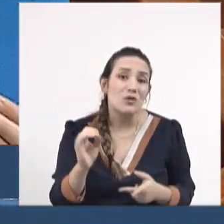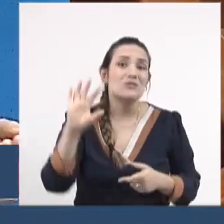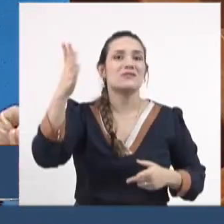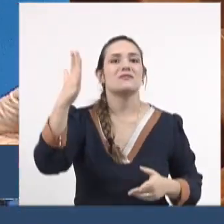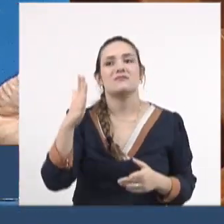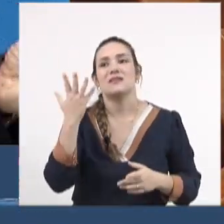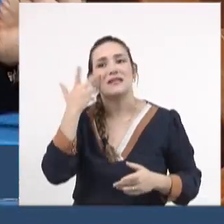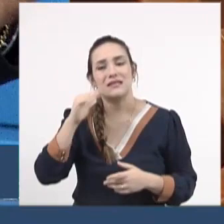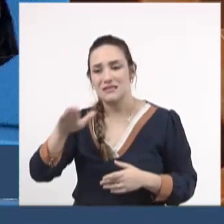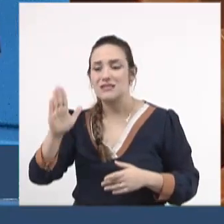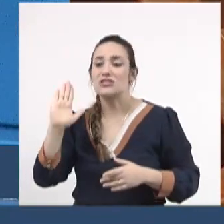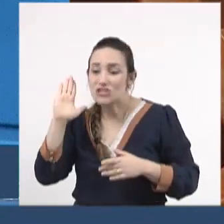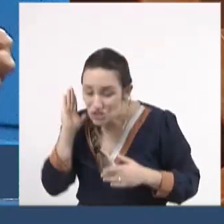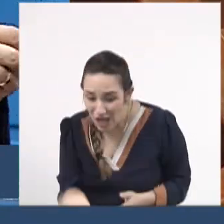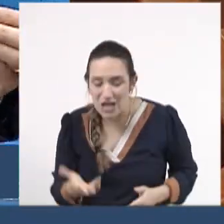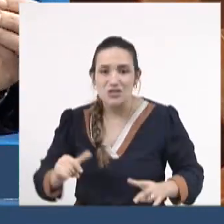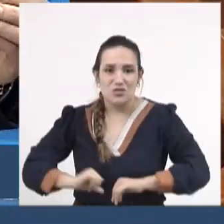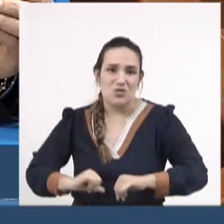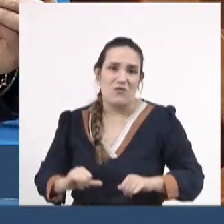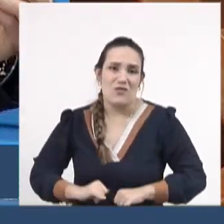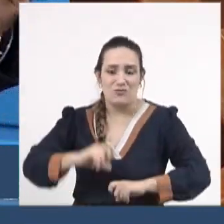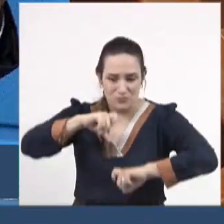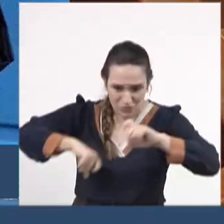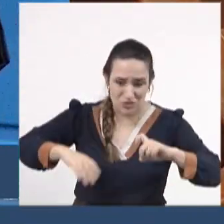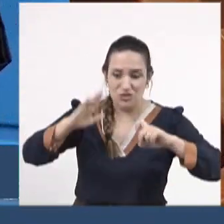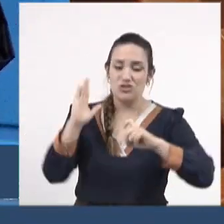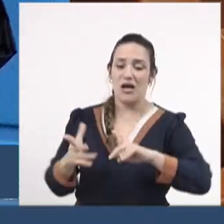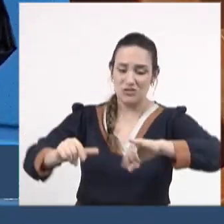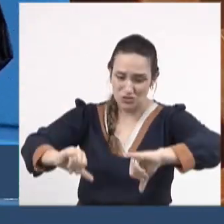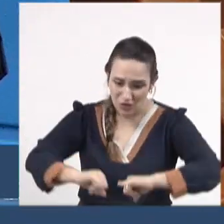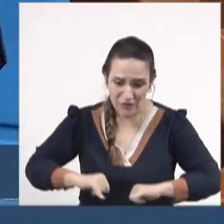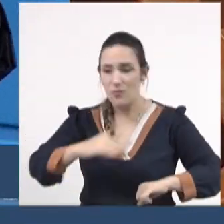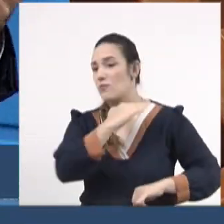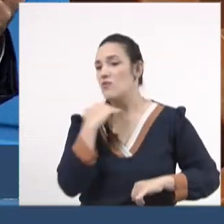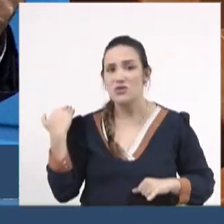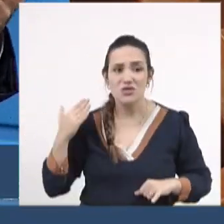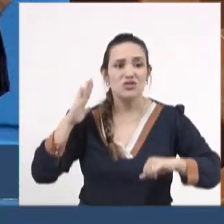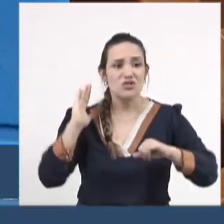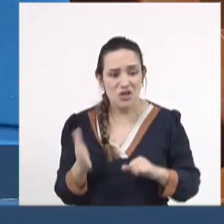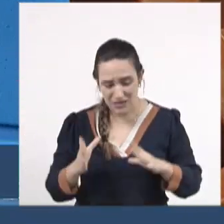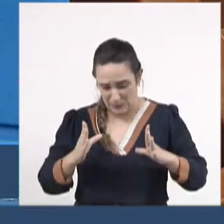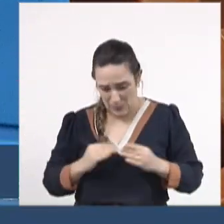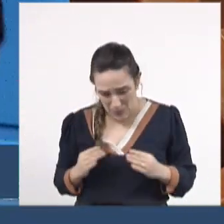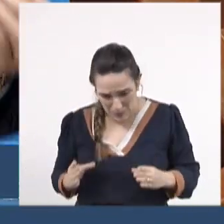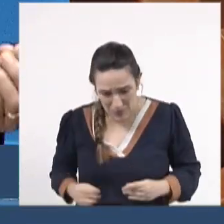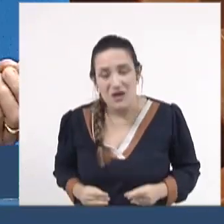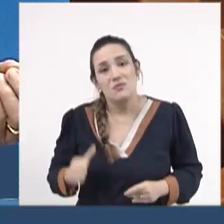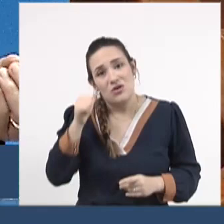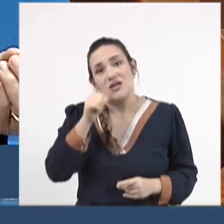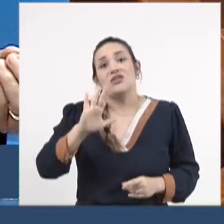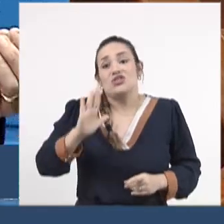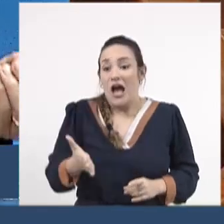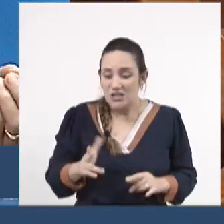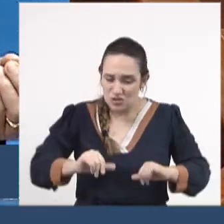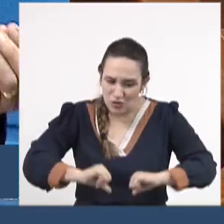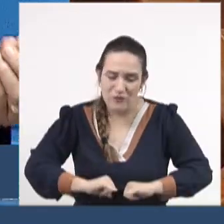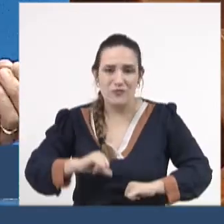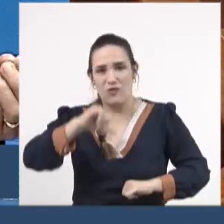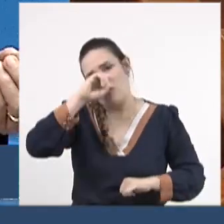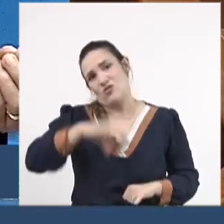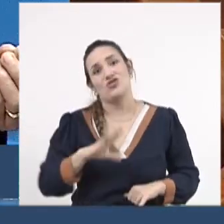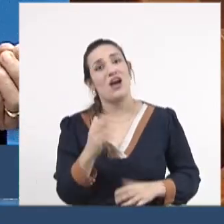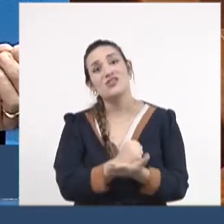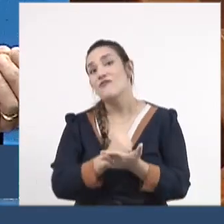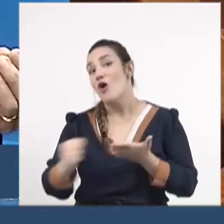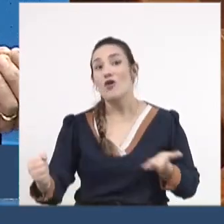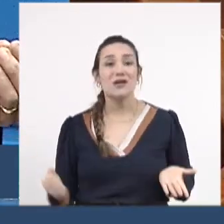criança que já foi estuprada, uma criança que já foi assassinada, uma criança que já sofreu abuso, uma mulher que já sofreu violência no lar